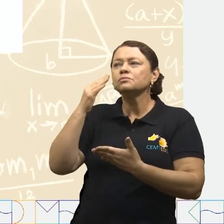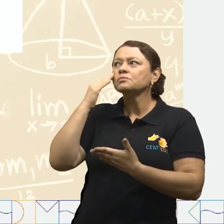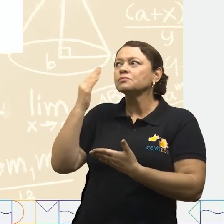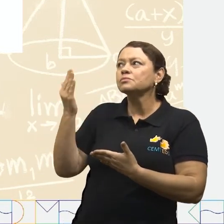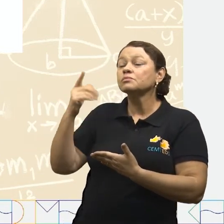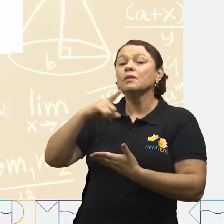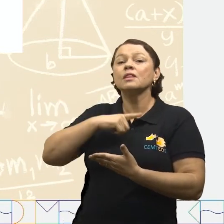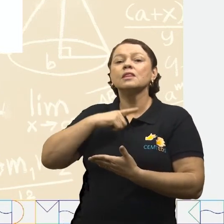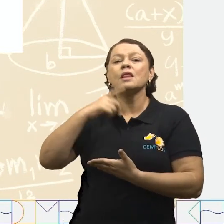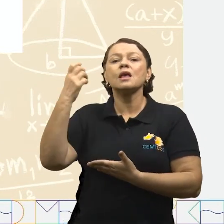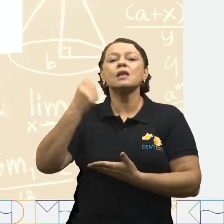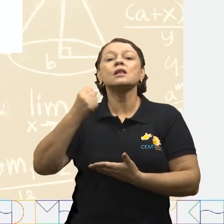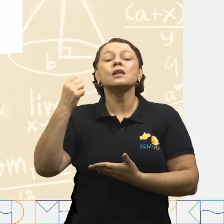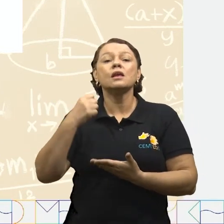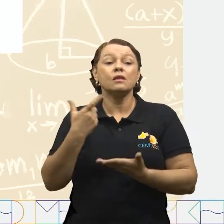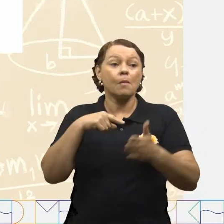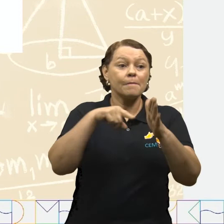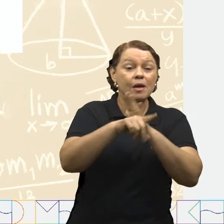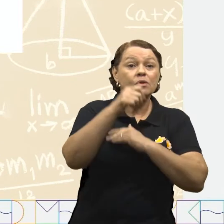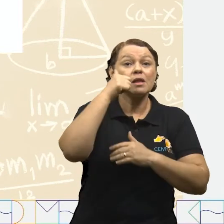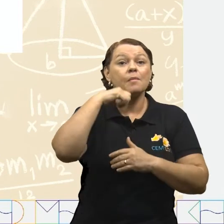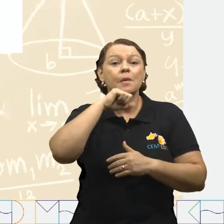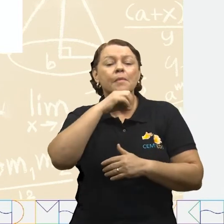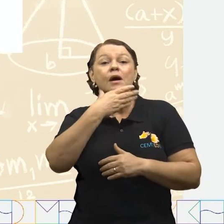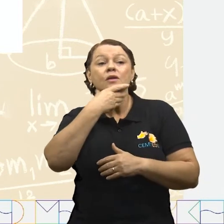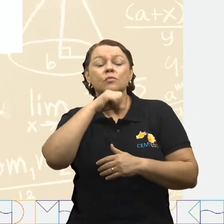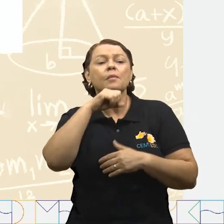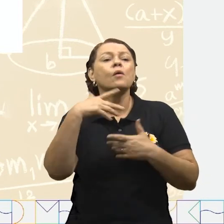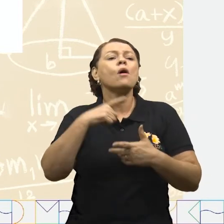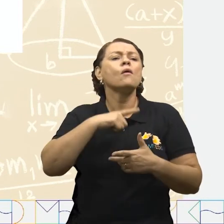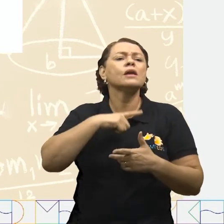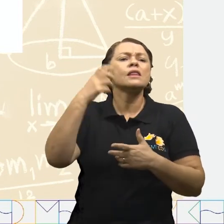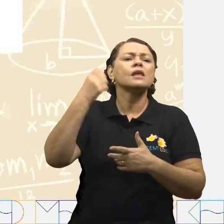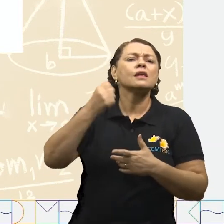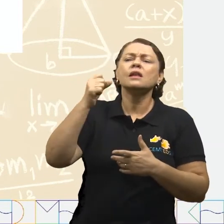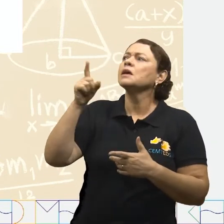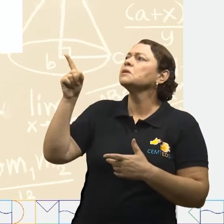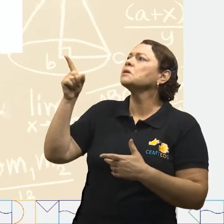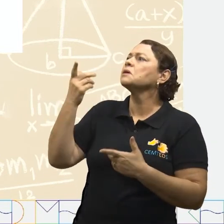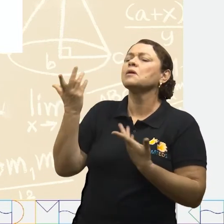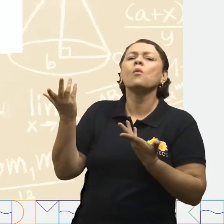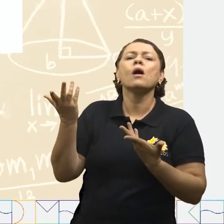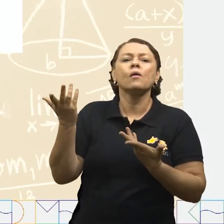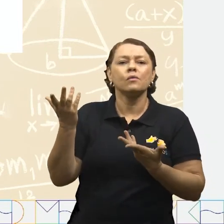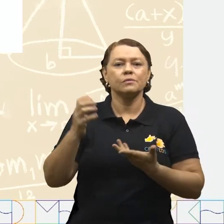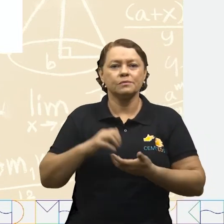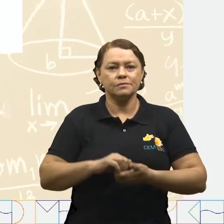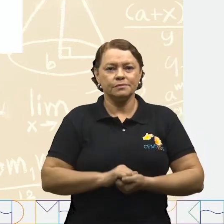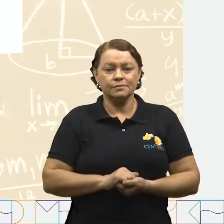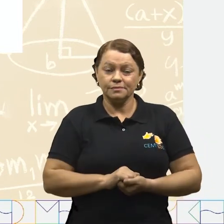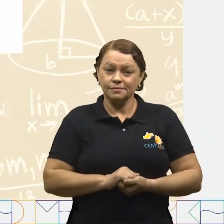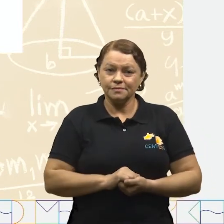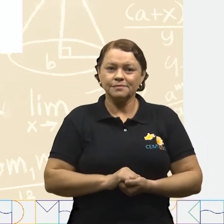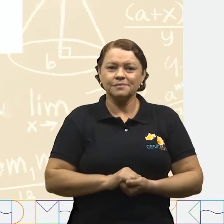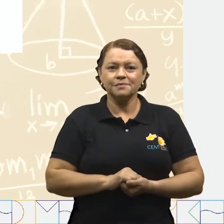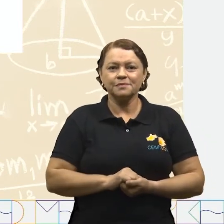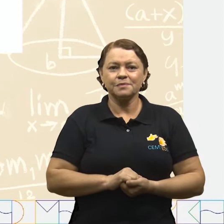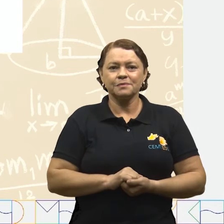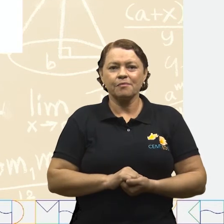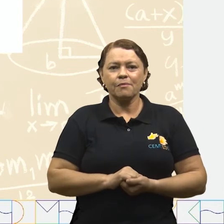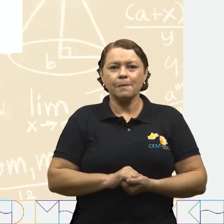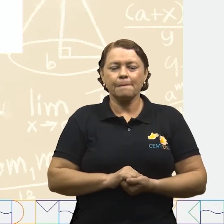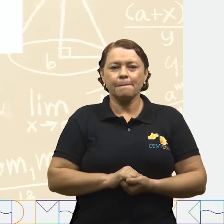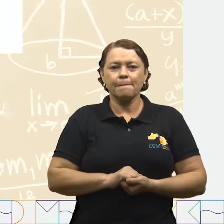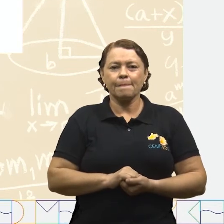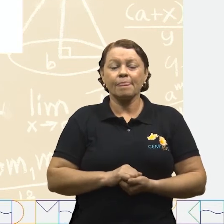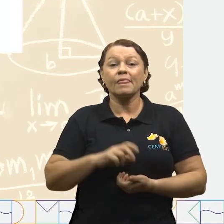leva leite pergunte da mamãe do papai aí qual que leva leite Mamãe ainda essas opções vamos